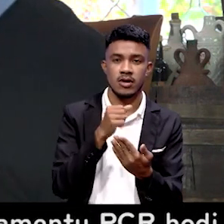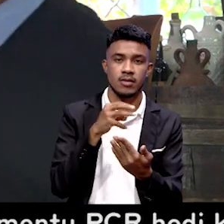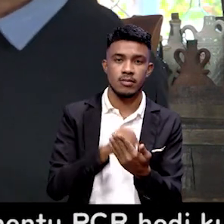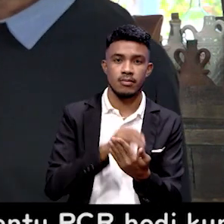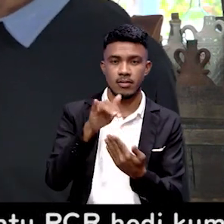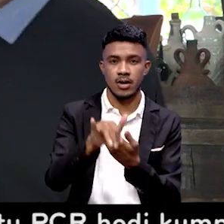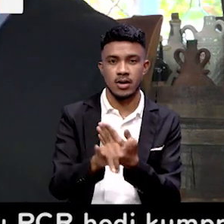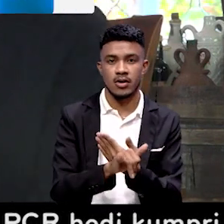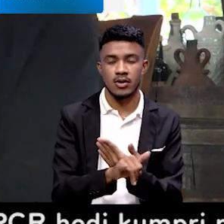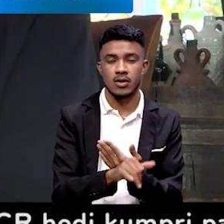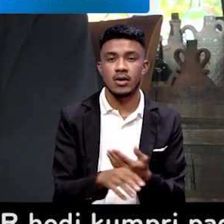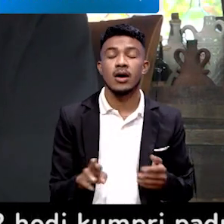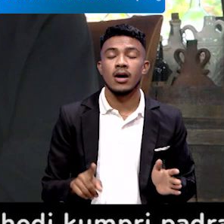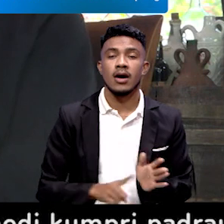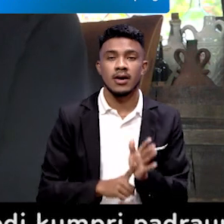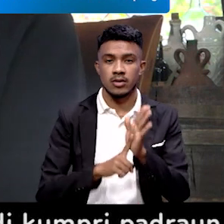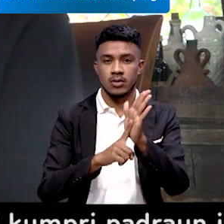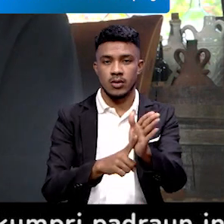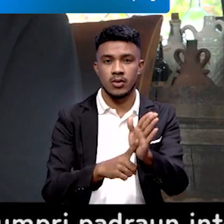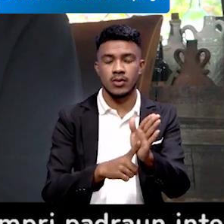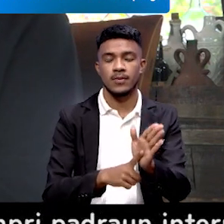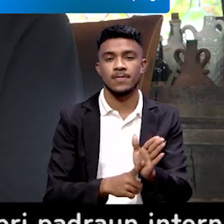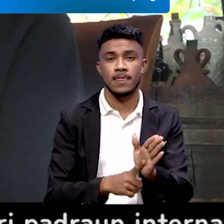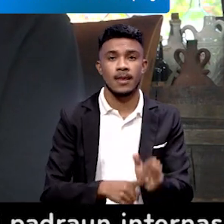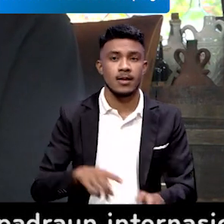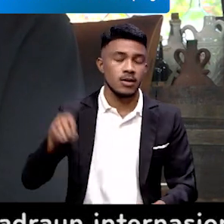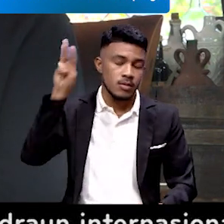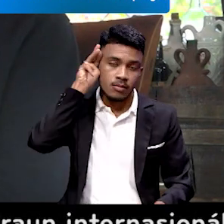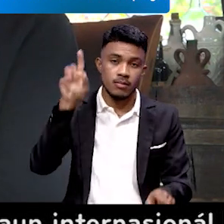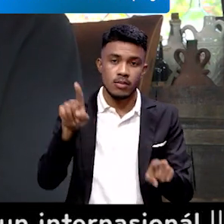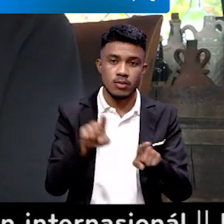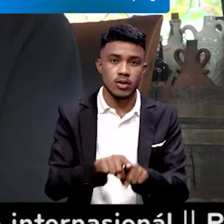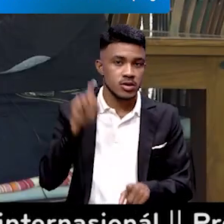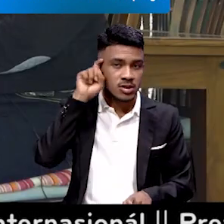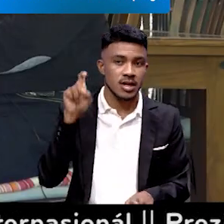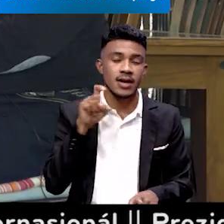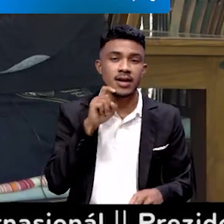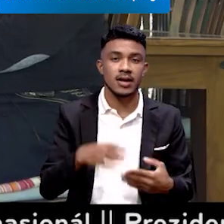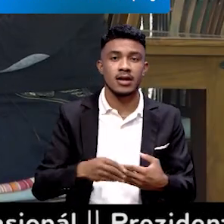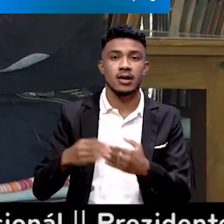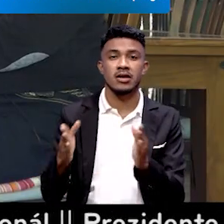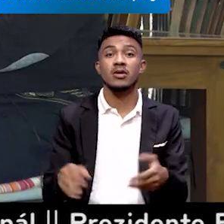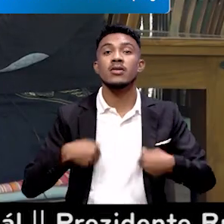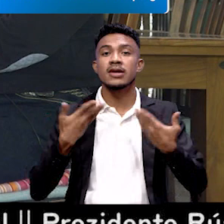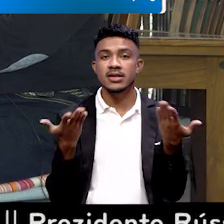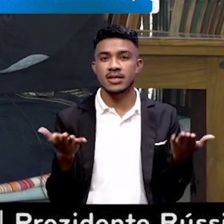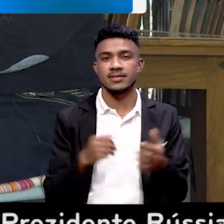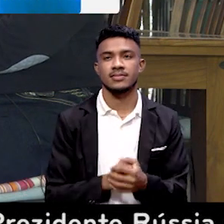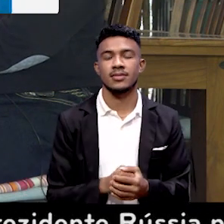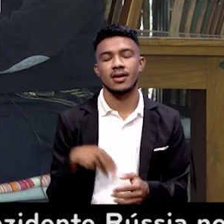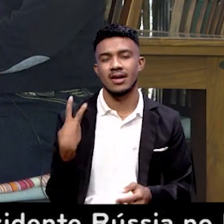acantonamento unilateral, a tudo. Mão bote, xanana, minha liderança. Doutor, ita